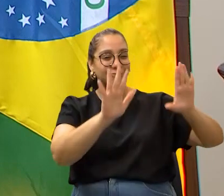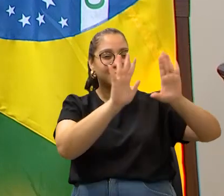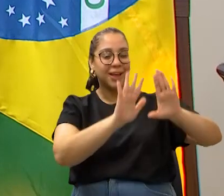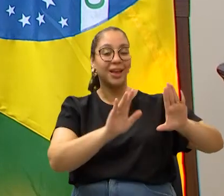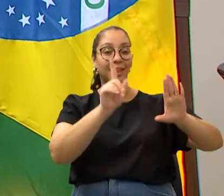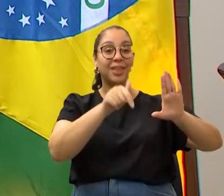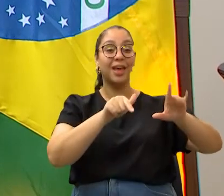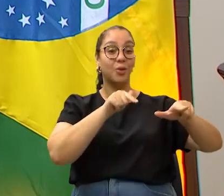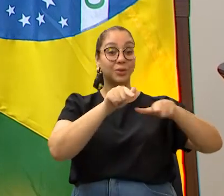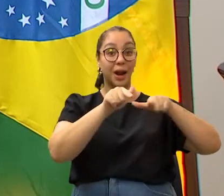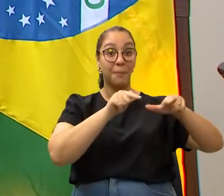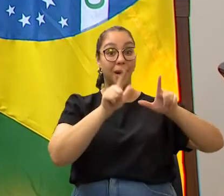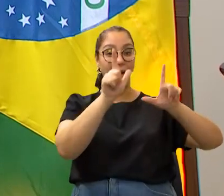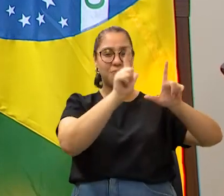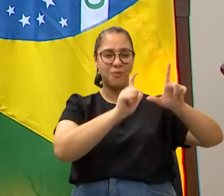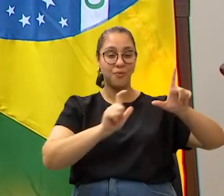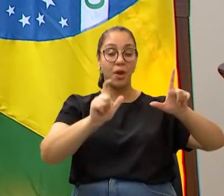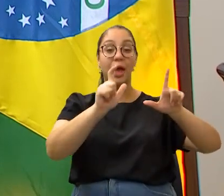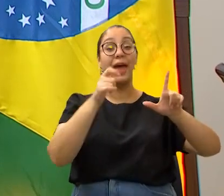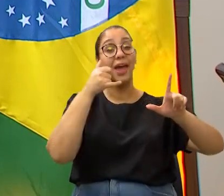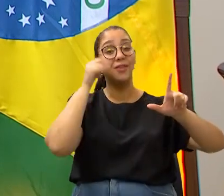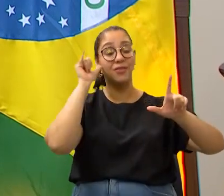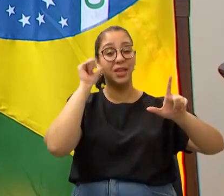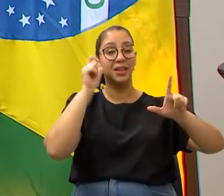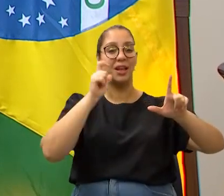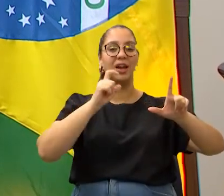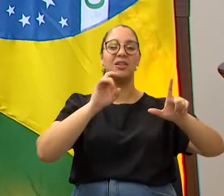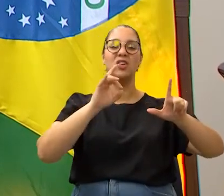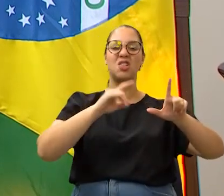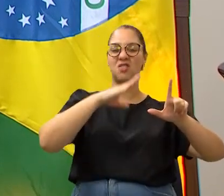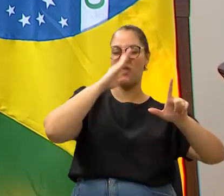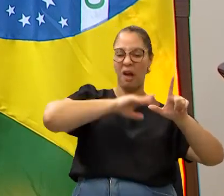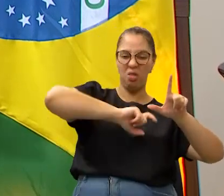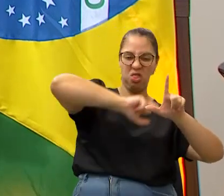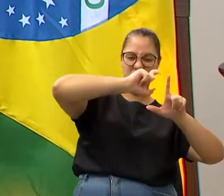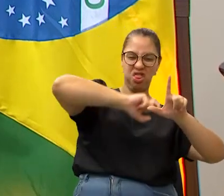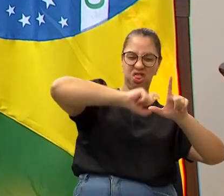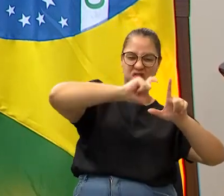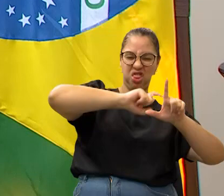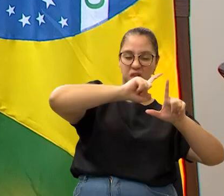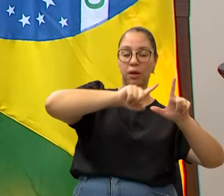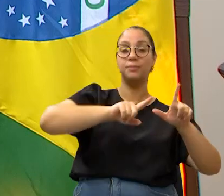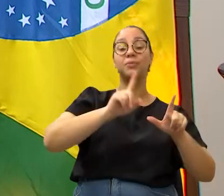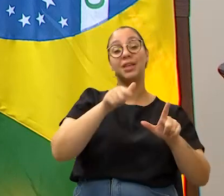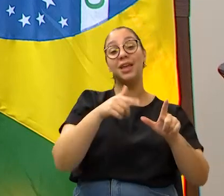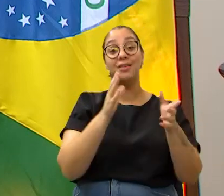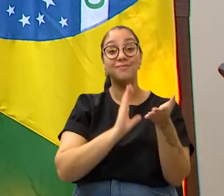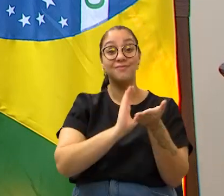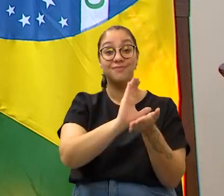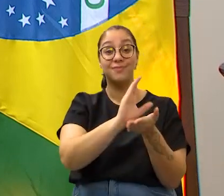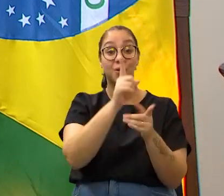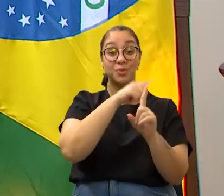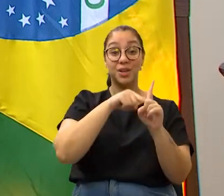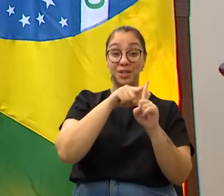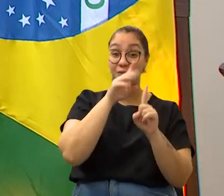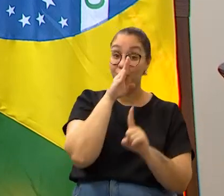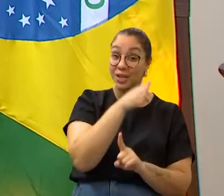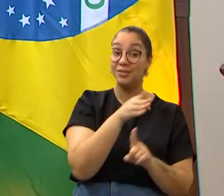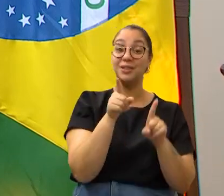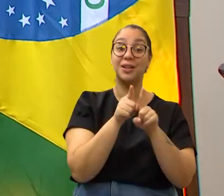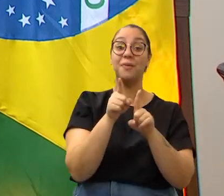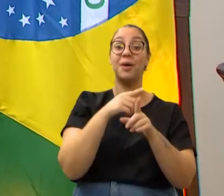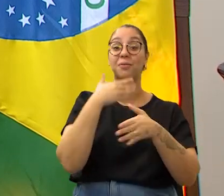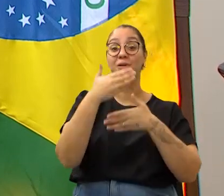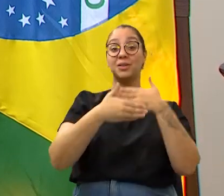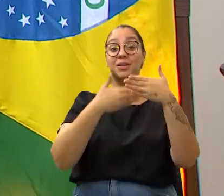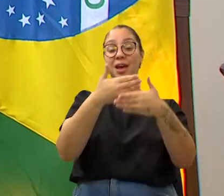esse trabalho de grafitagem, evitar pichação, né. Então, a emenda vai servir para isso, e o processo também tem,